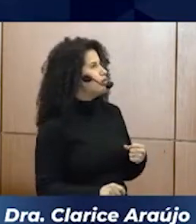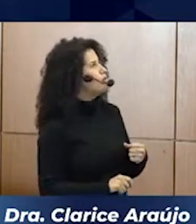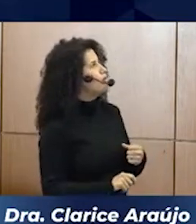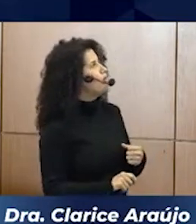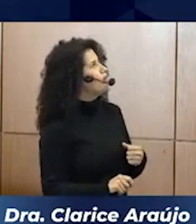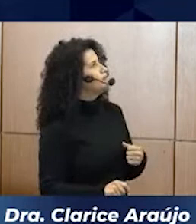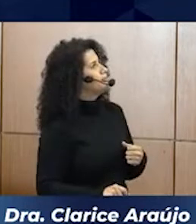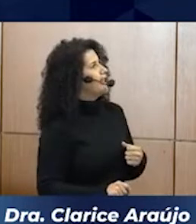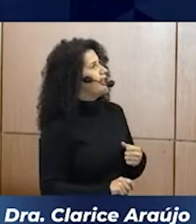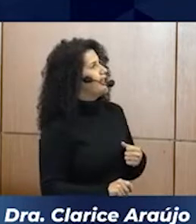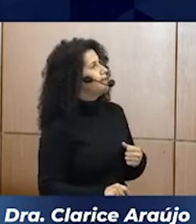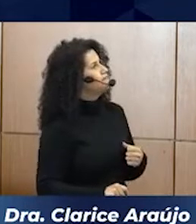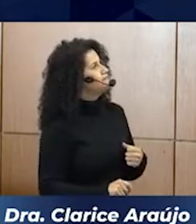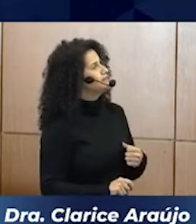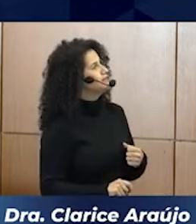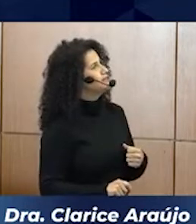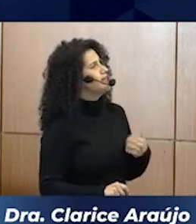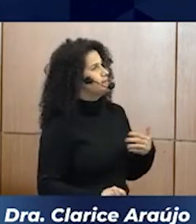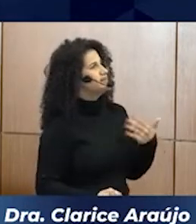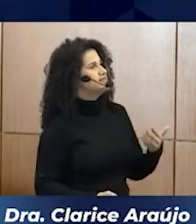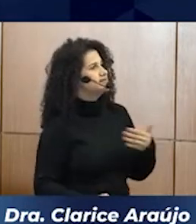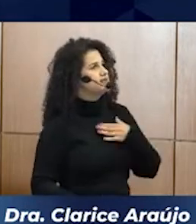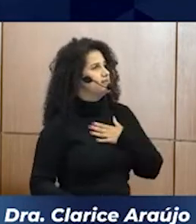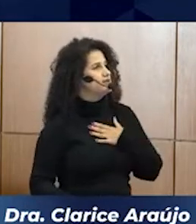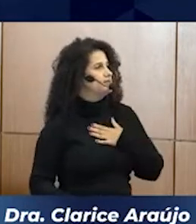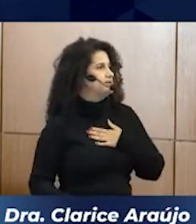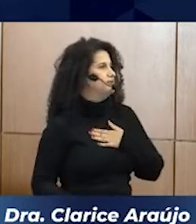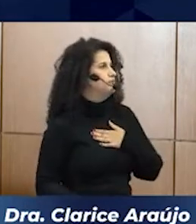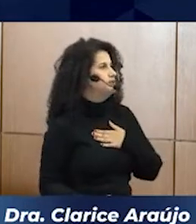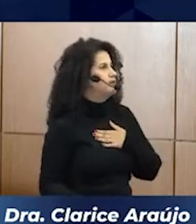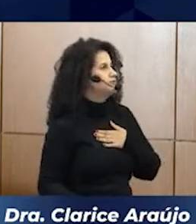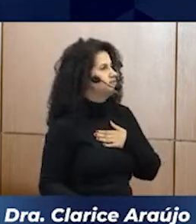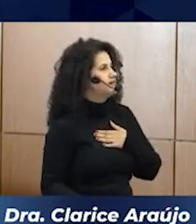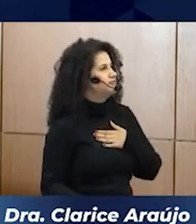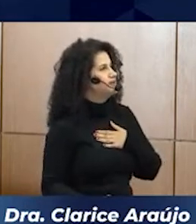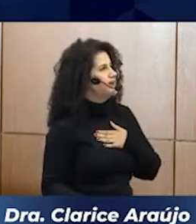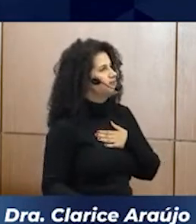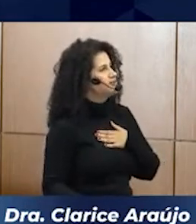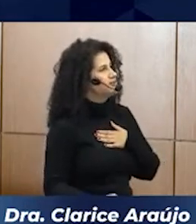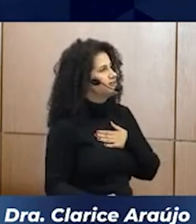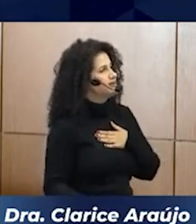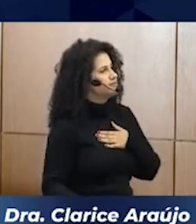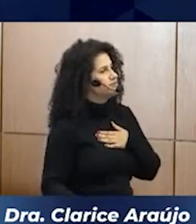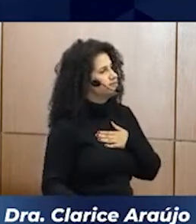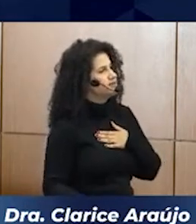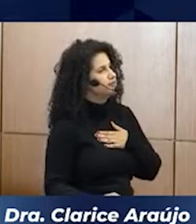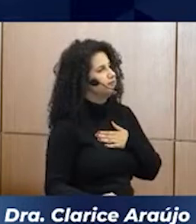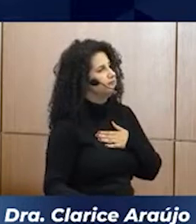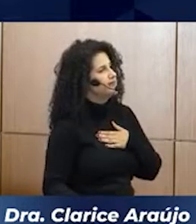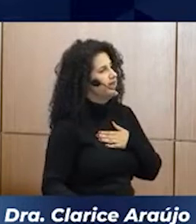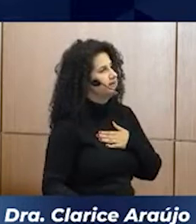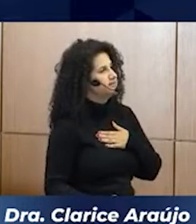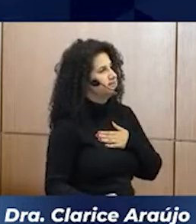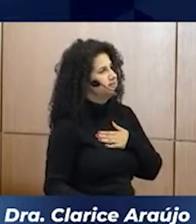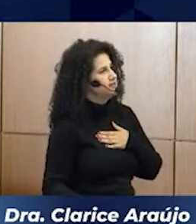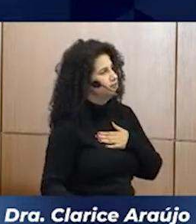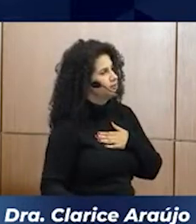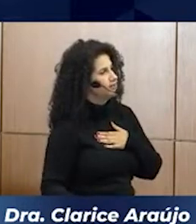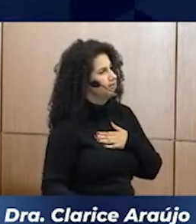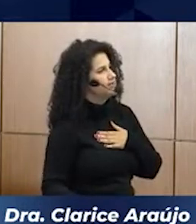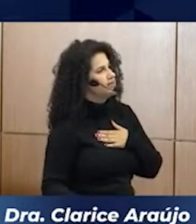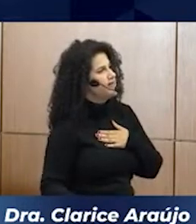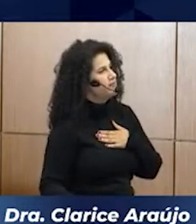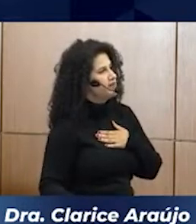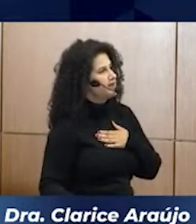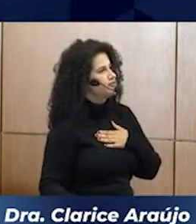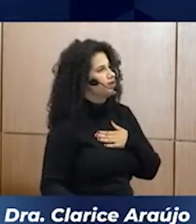já colocou é que representa também, na minha opinião, um desafio, é a gente entrar no ciclo, né, nesse círculo